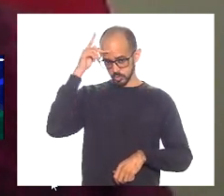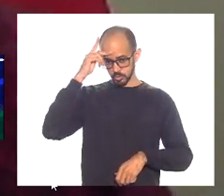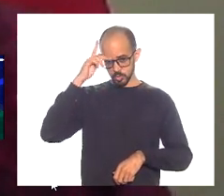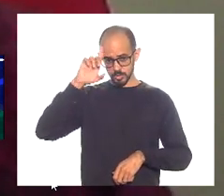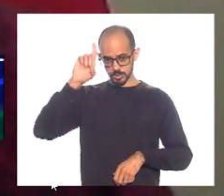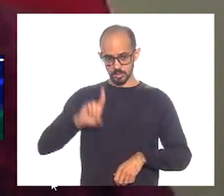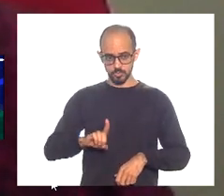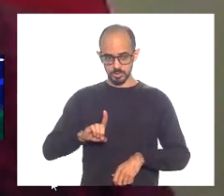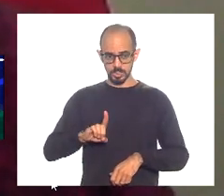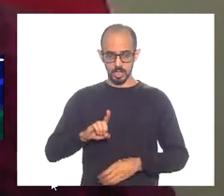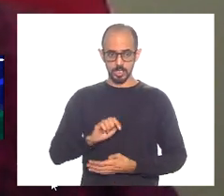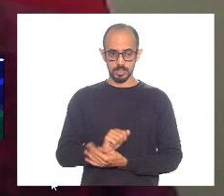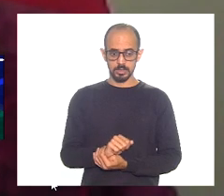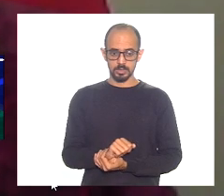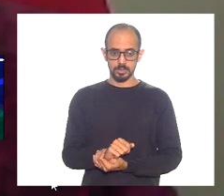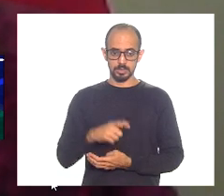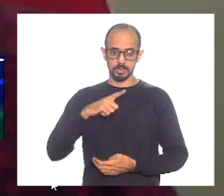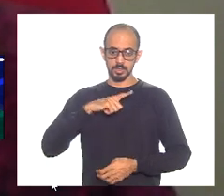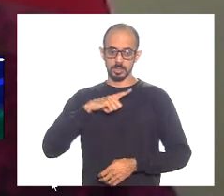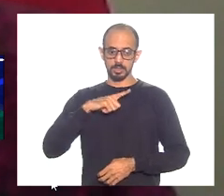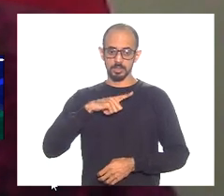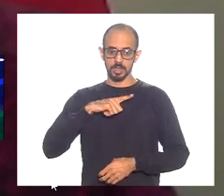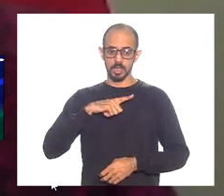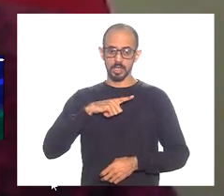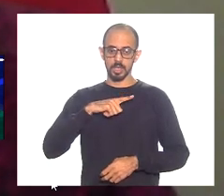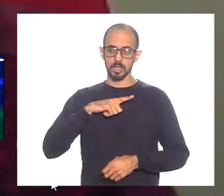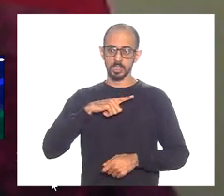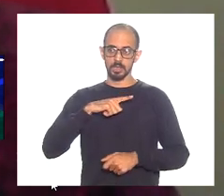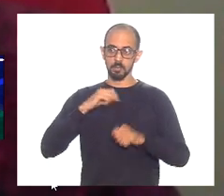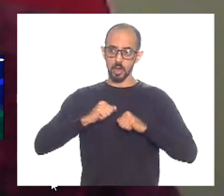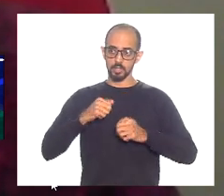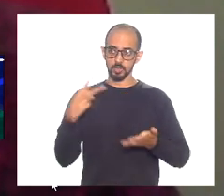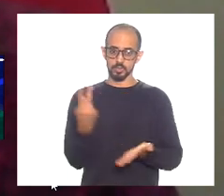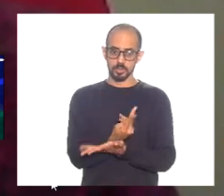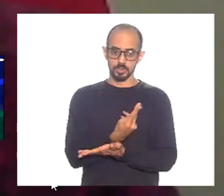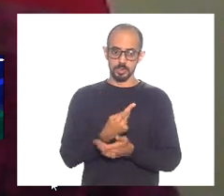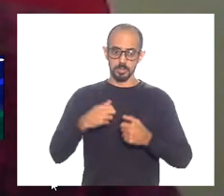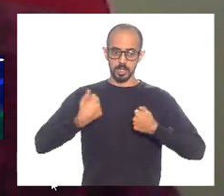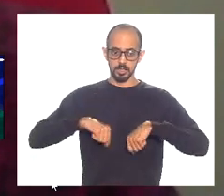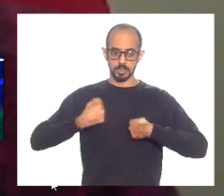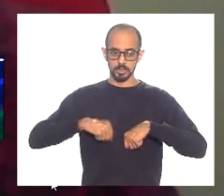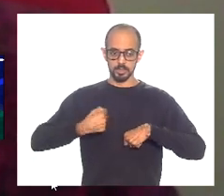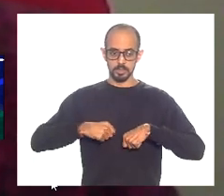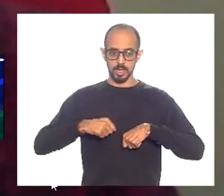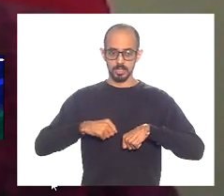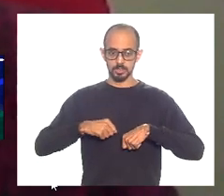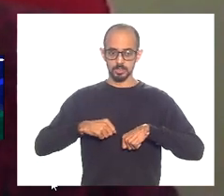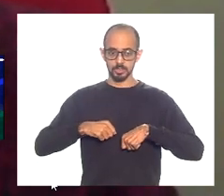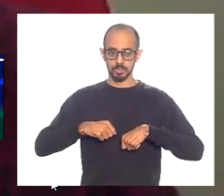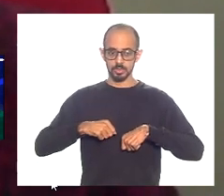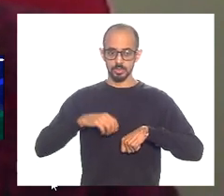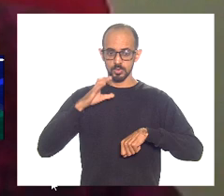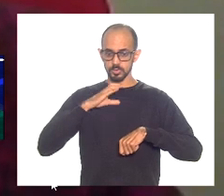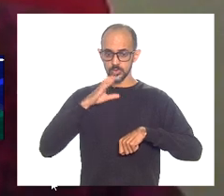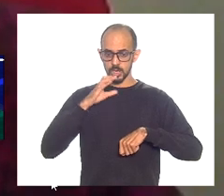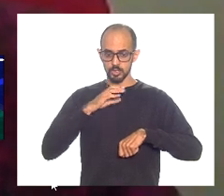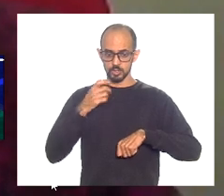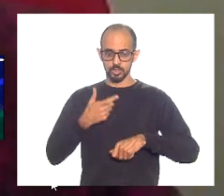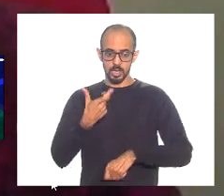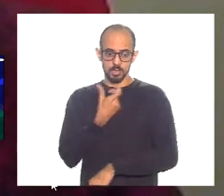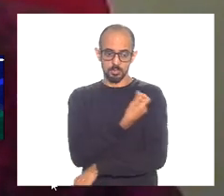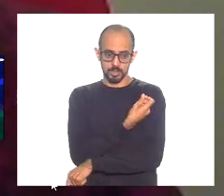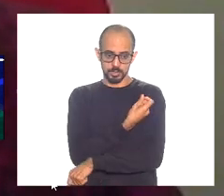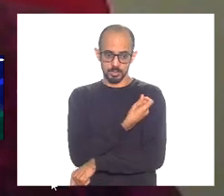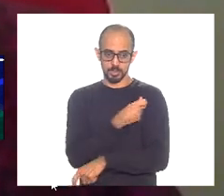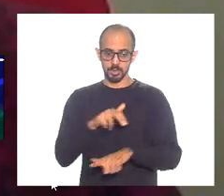necessidades especiais que podem ser atingidos pela necessidade precoce da imunização e que, em razão da